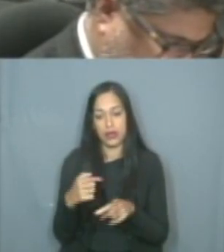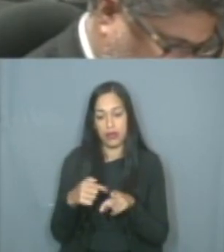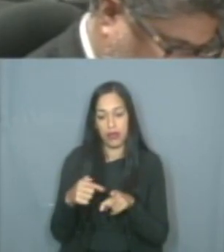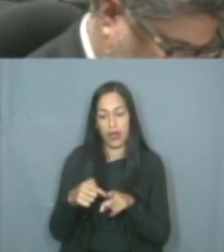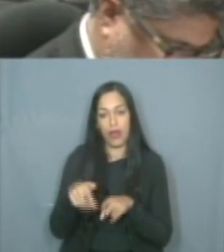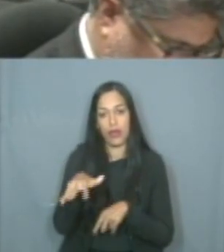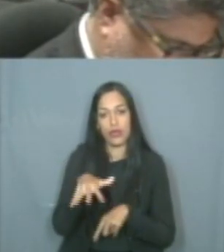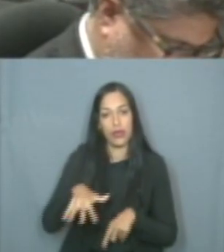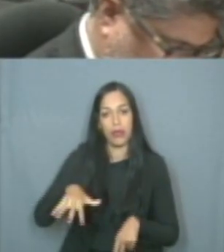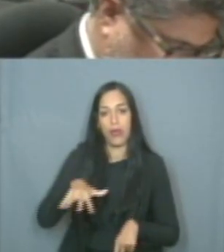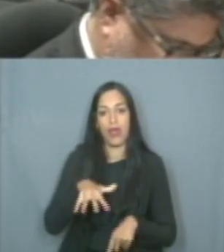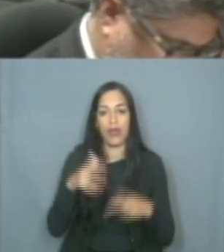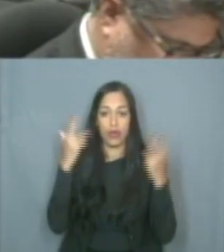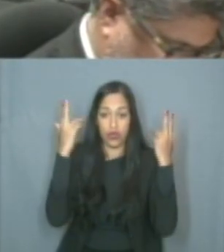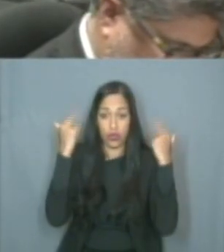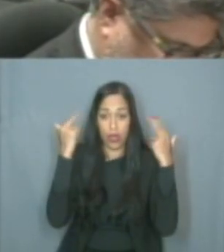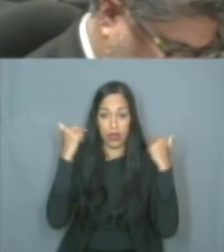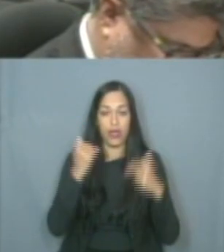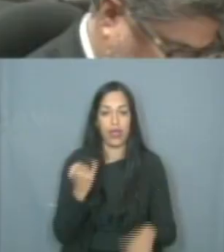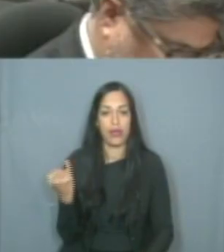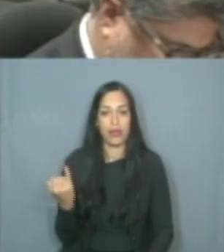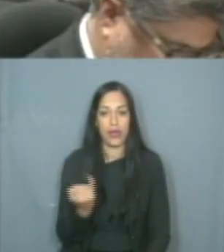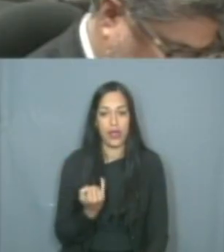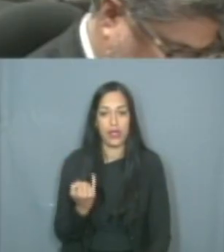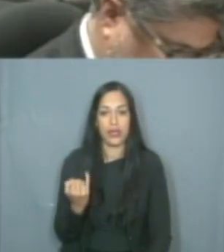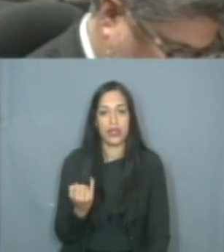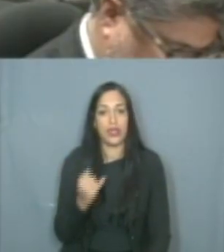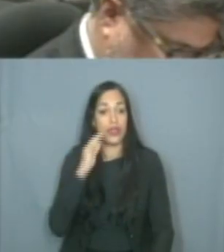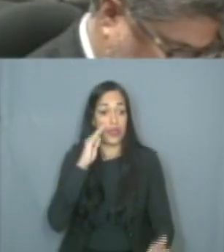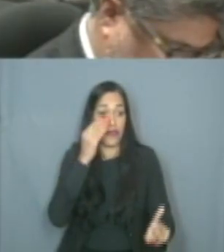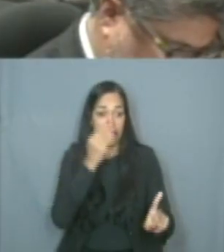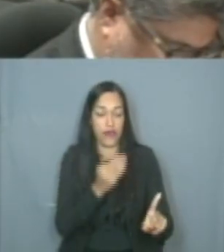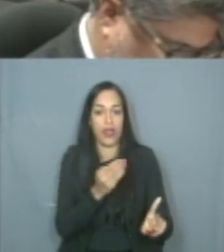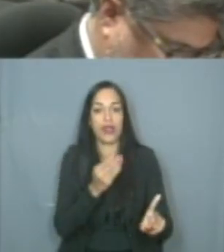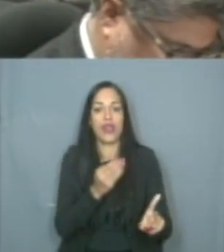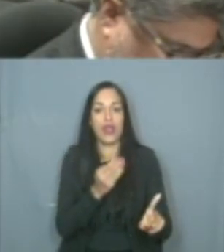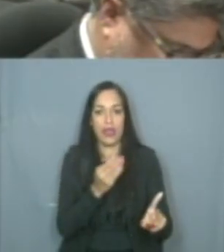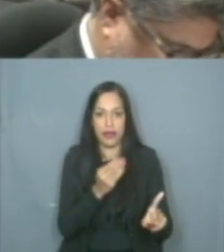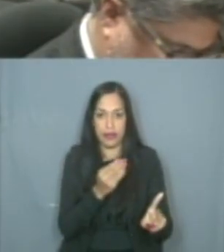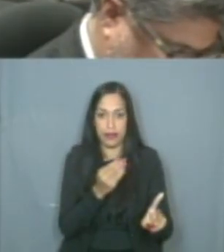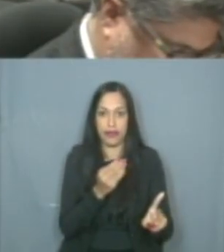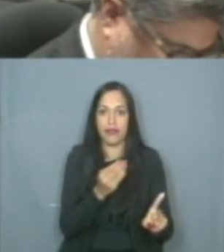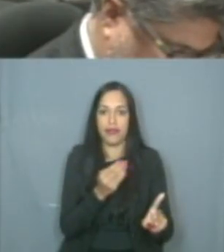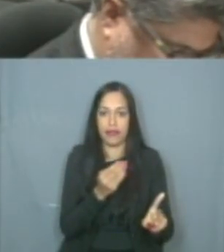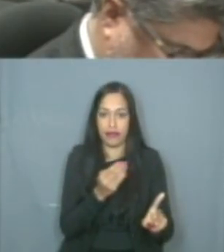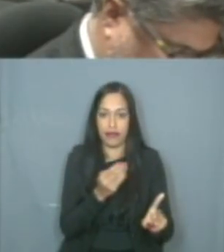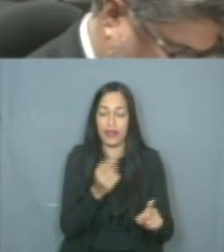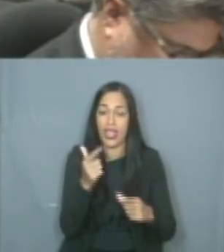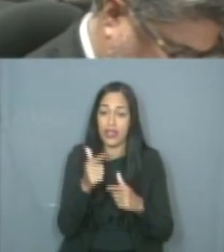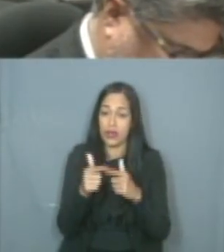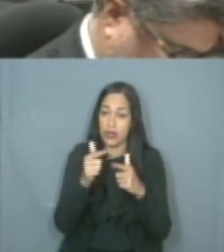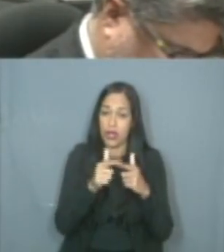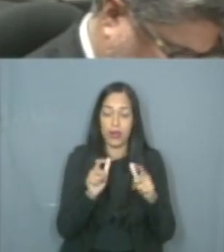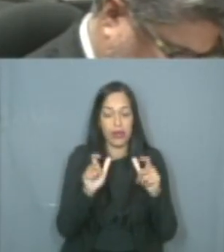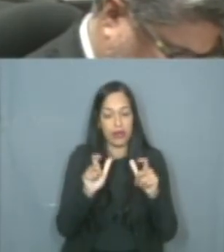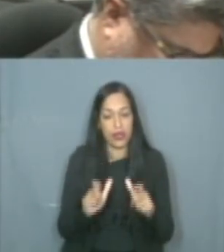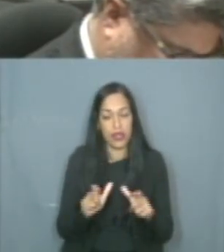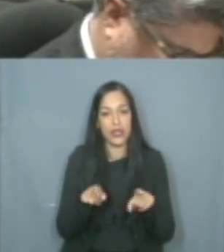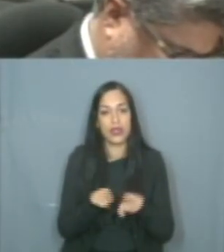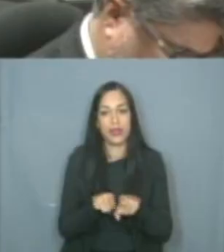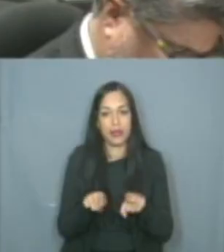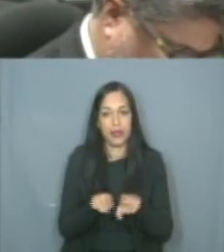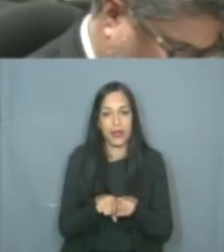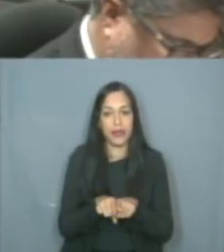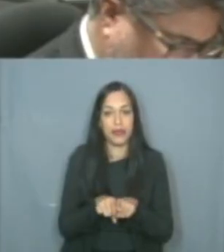bairro dos Coelhos. Importante a gente voltar o nosso olhar para essas questões estruturais, inclusive as questões que